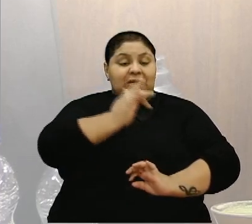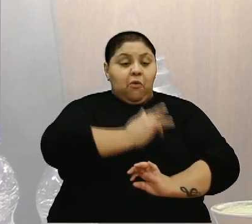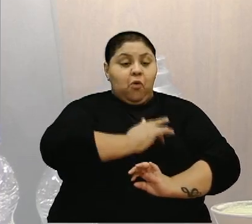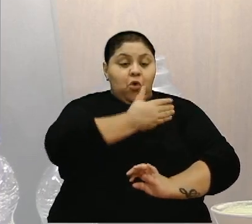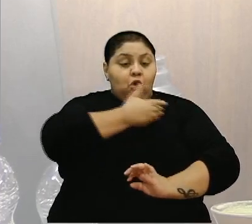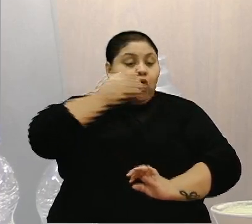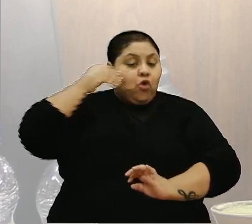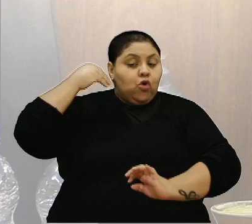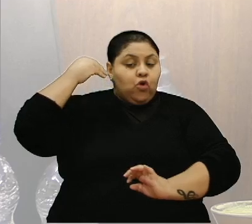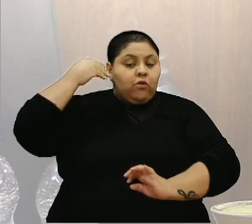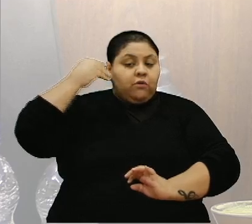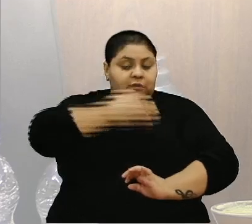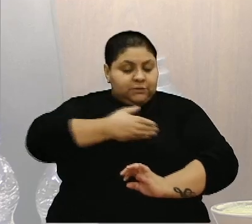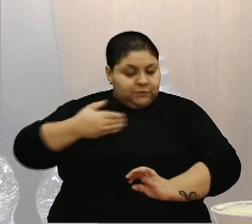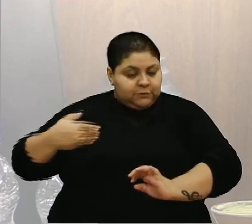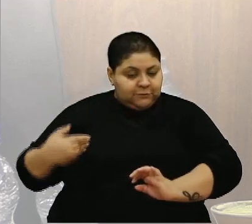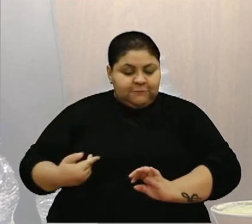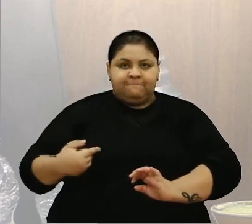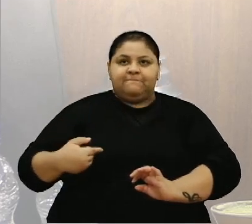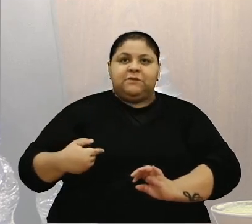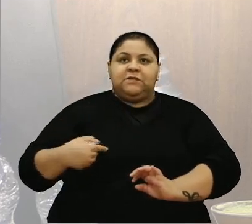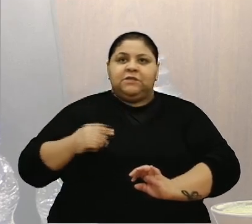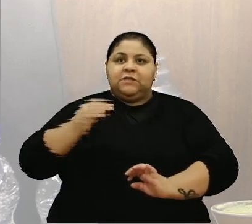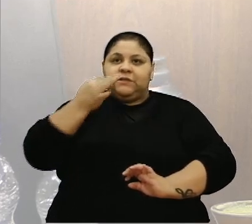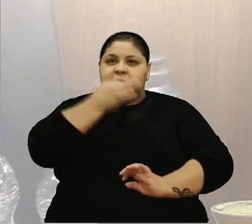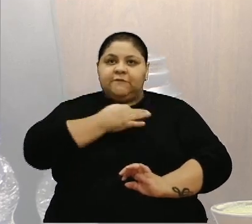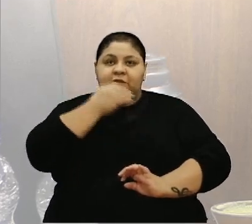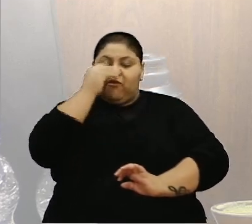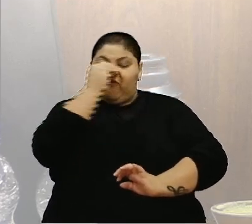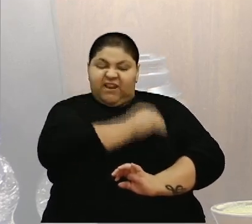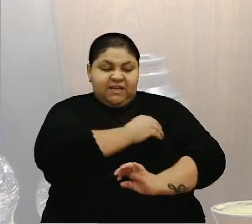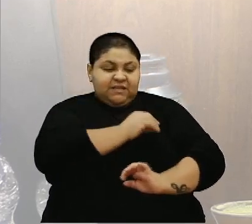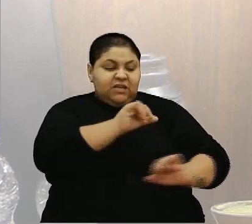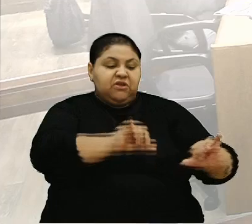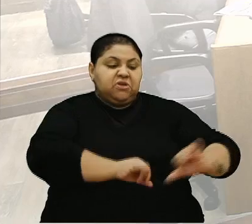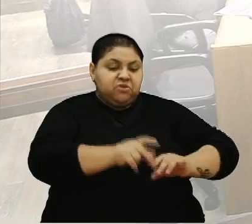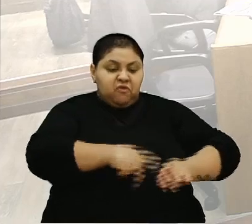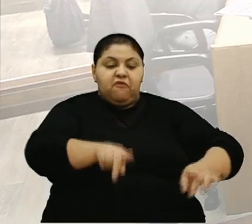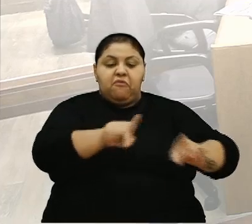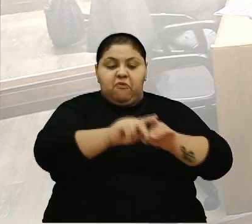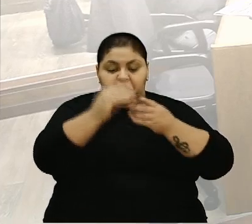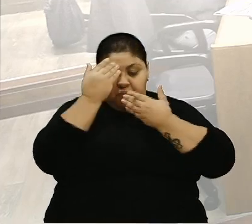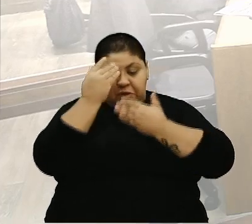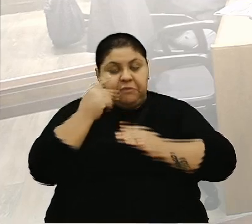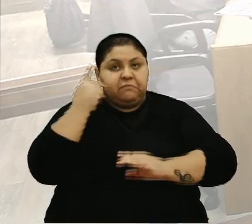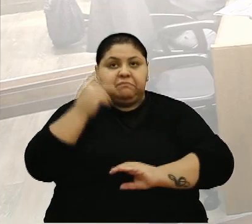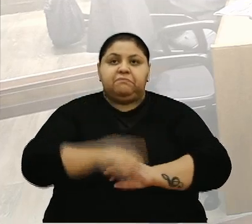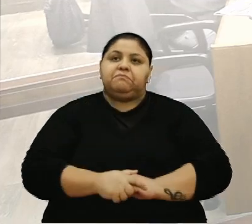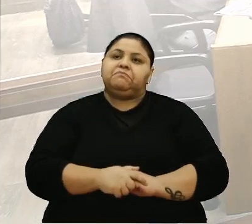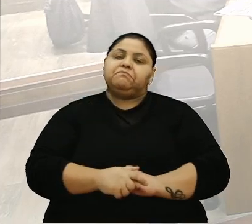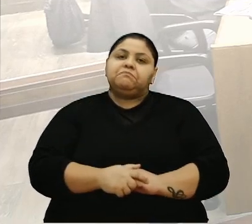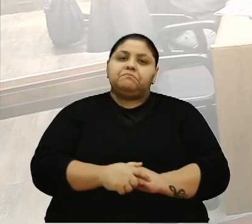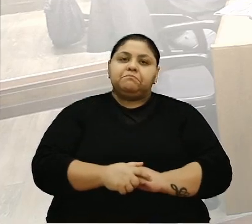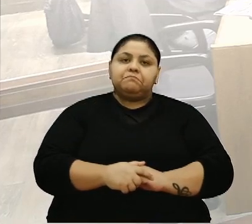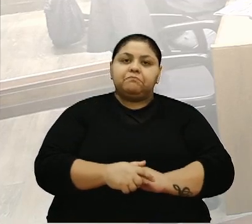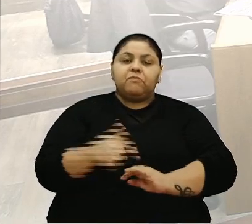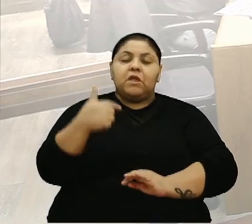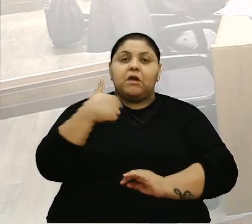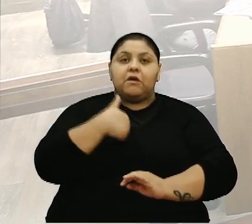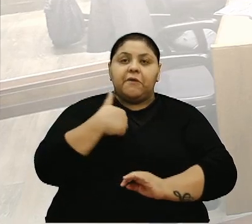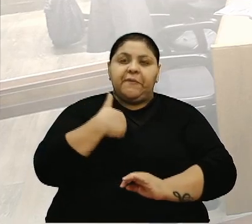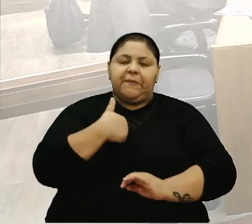em Caxias é fracasso. E quem sofre é o povo. Obrigado, vereadora. Vereador Lucas,